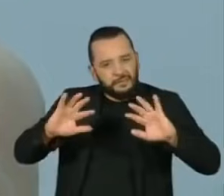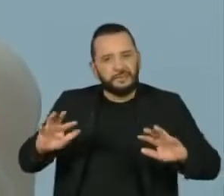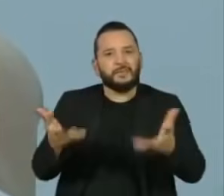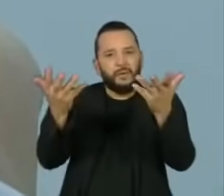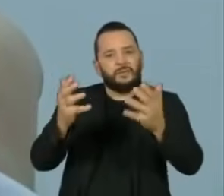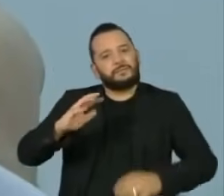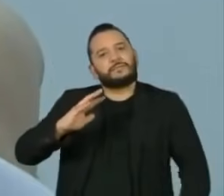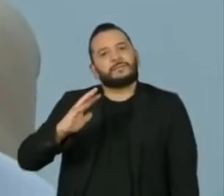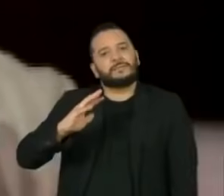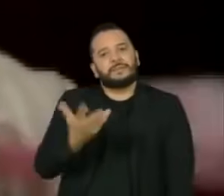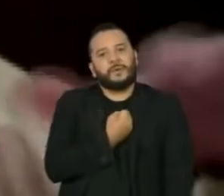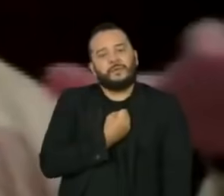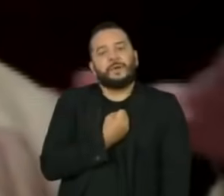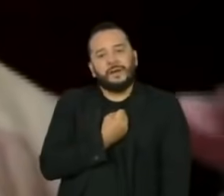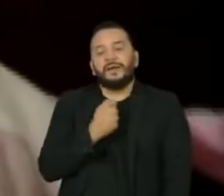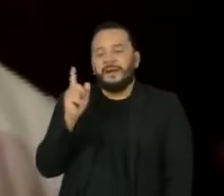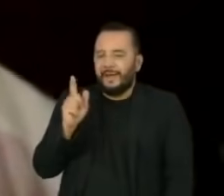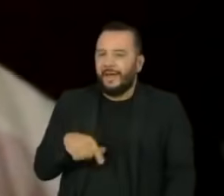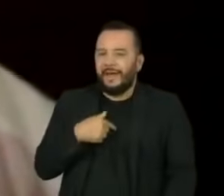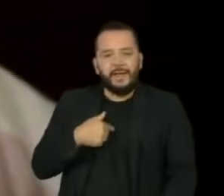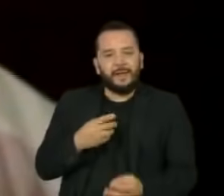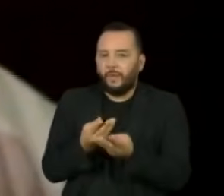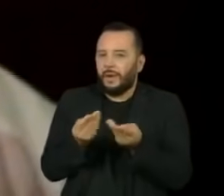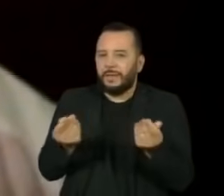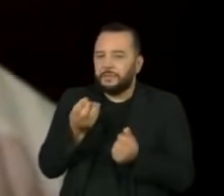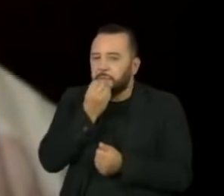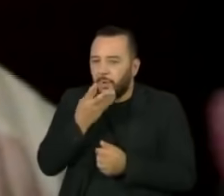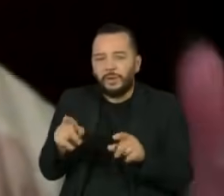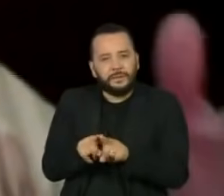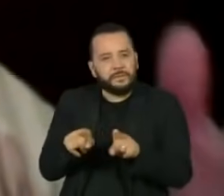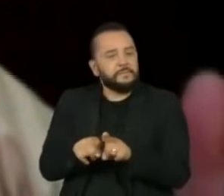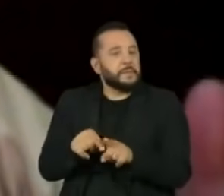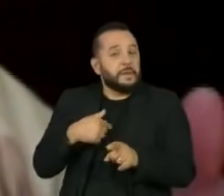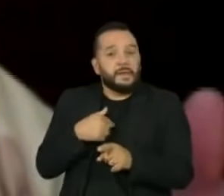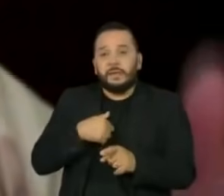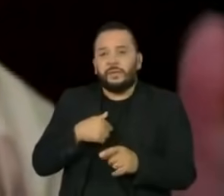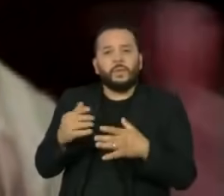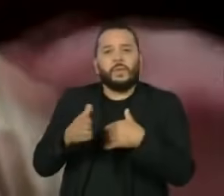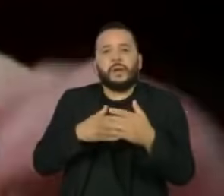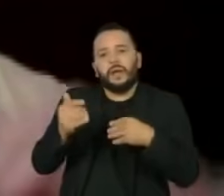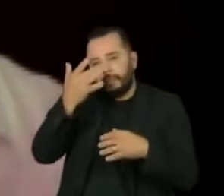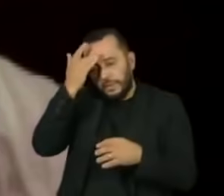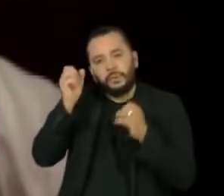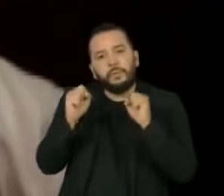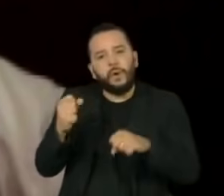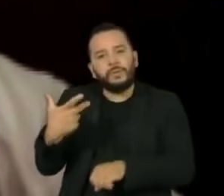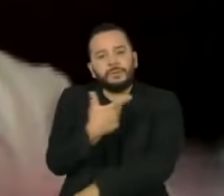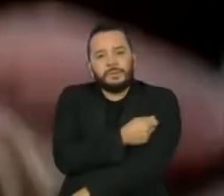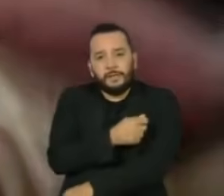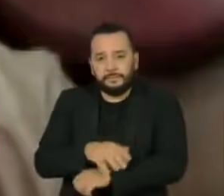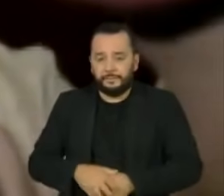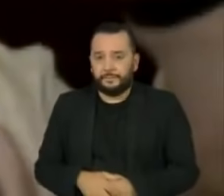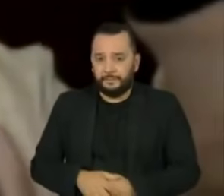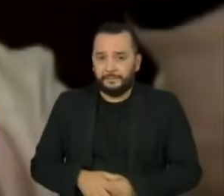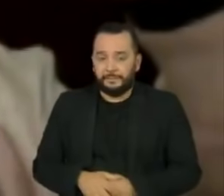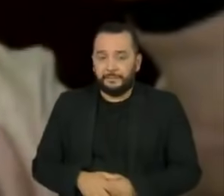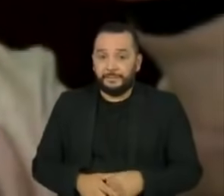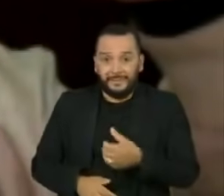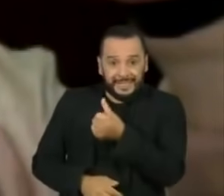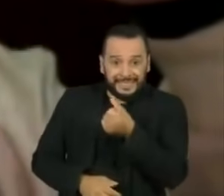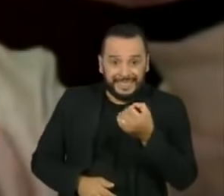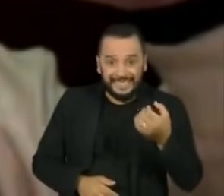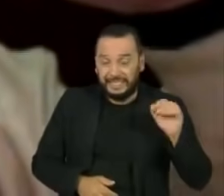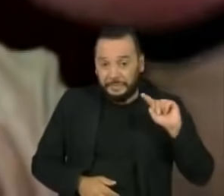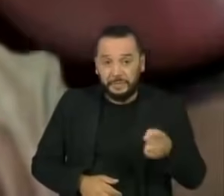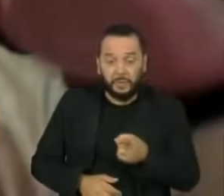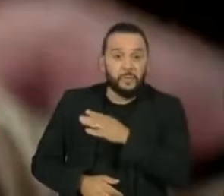e democráticas. Nossos 600 mil mortos, você vai ver que quando você classifica por classe de